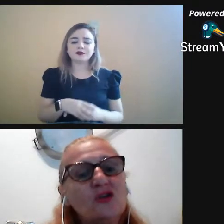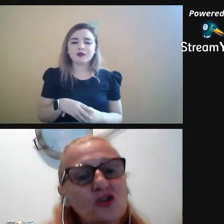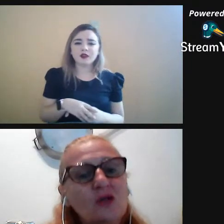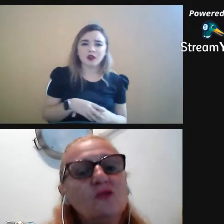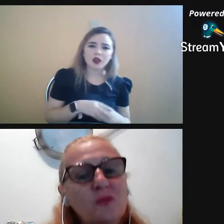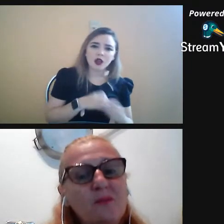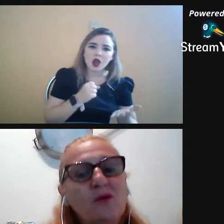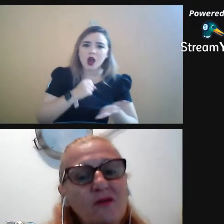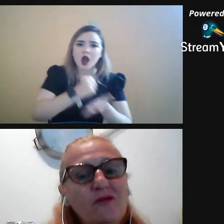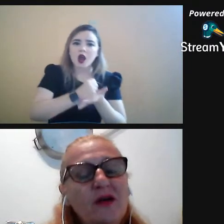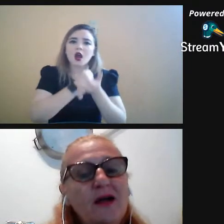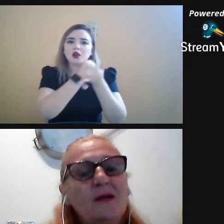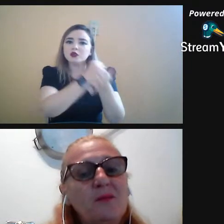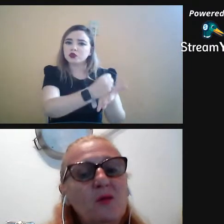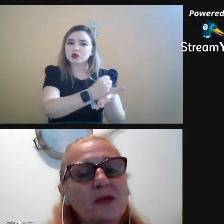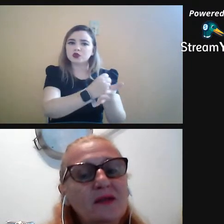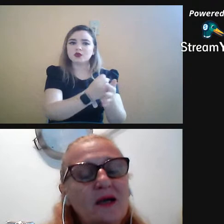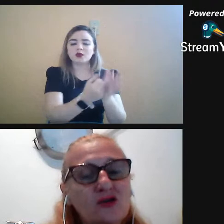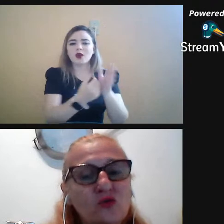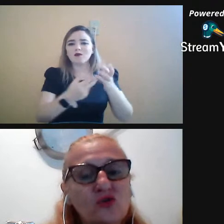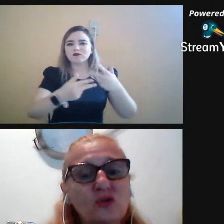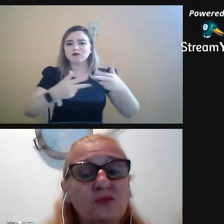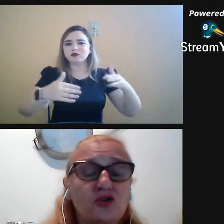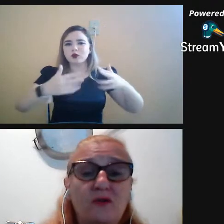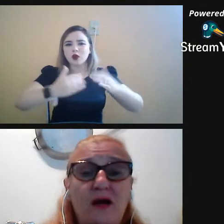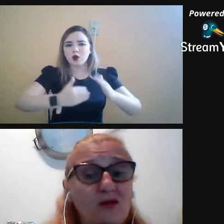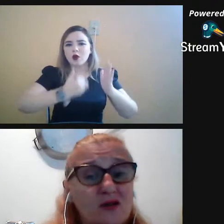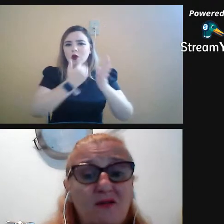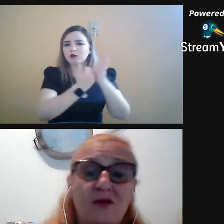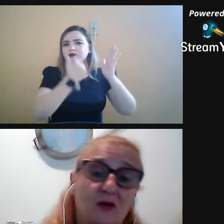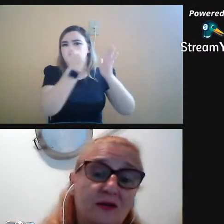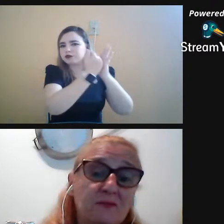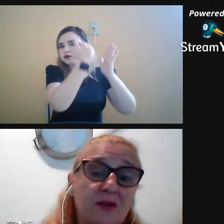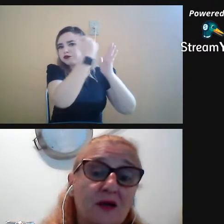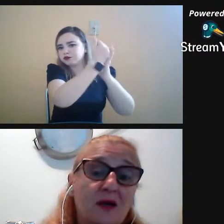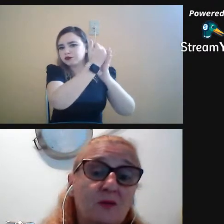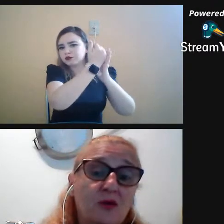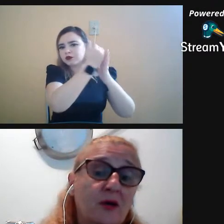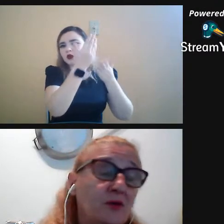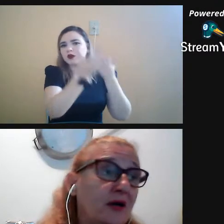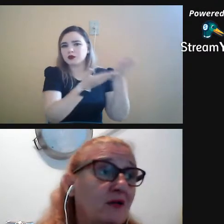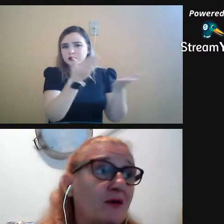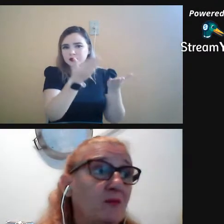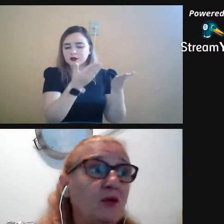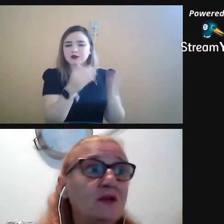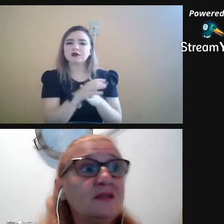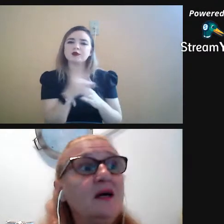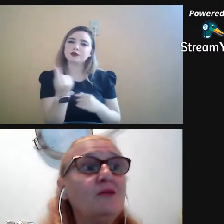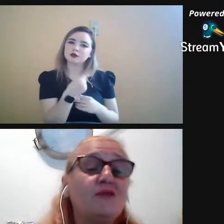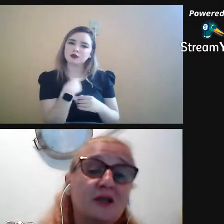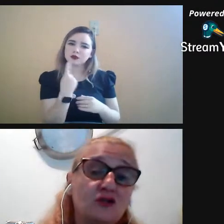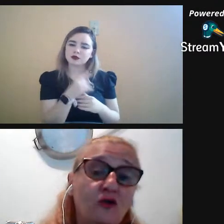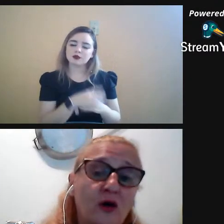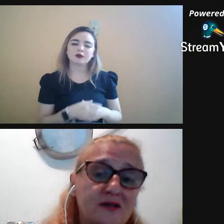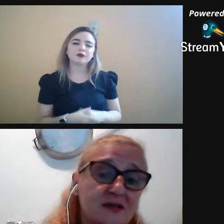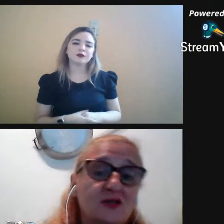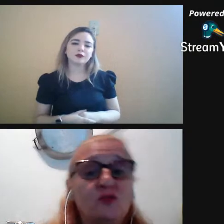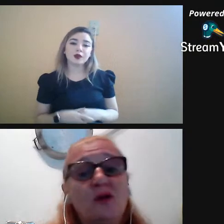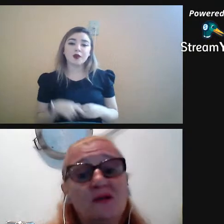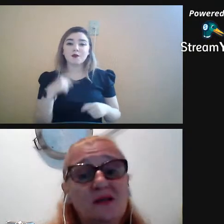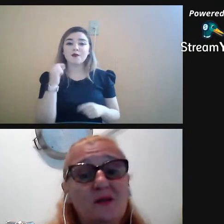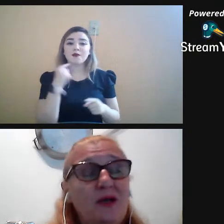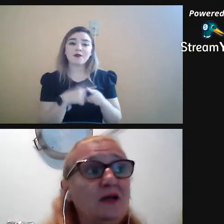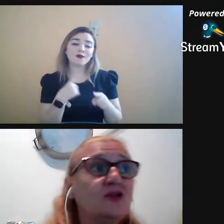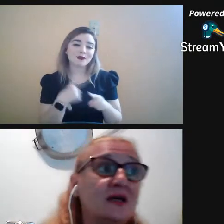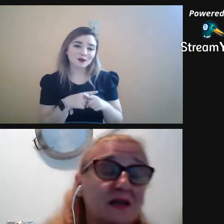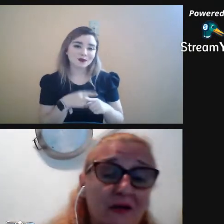operárias que nós temos para proliferar e para aumentar os tipos de nossa fauna. Por quê? Porque ela vai polinizando. As flores existem por